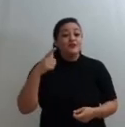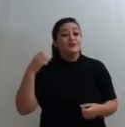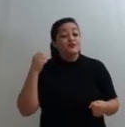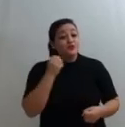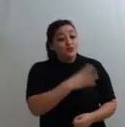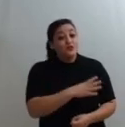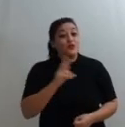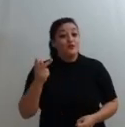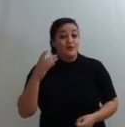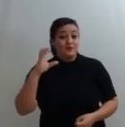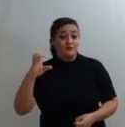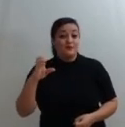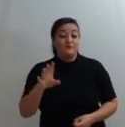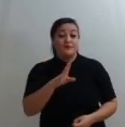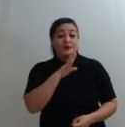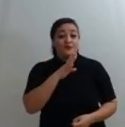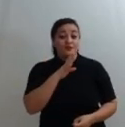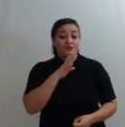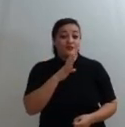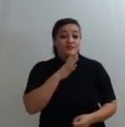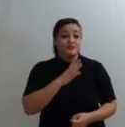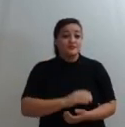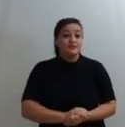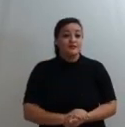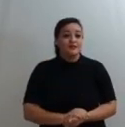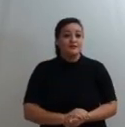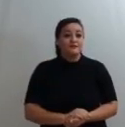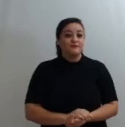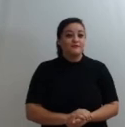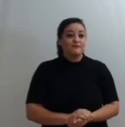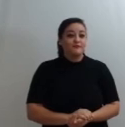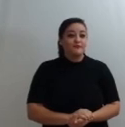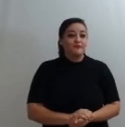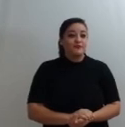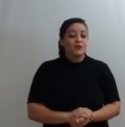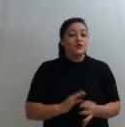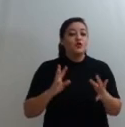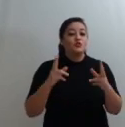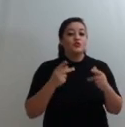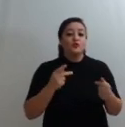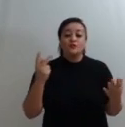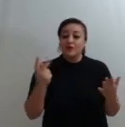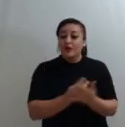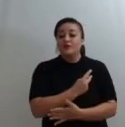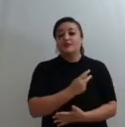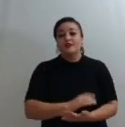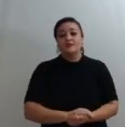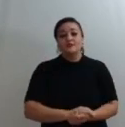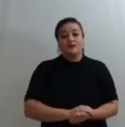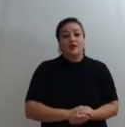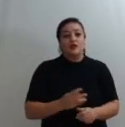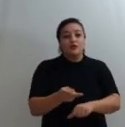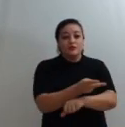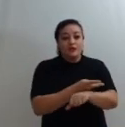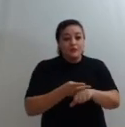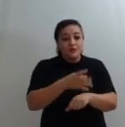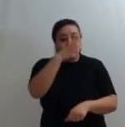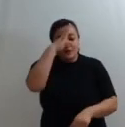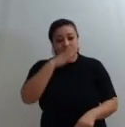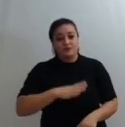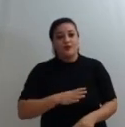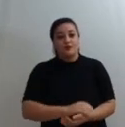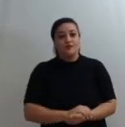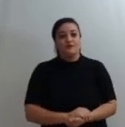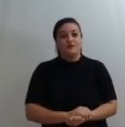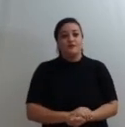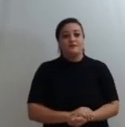amplo ao procedimento, assim como todos os conexos. Portanto, a instrução, se de certa